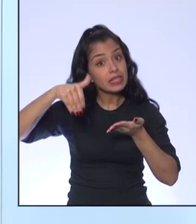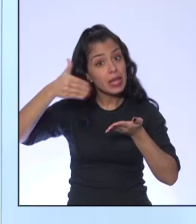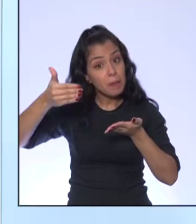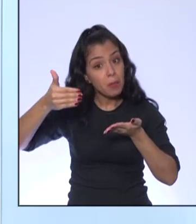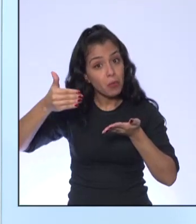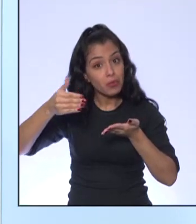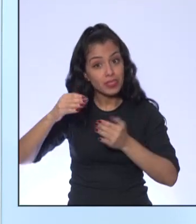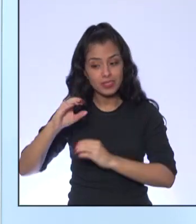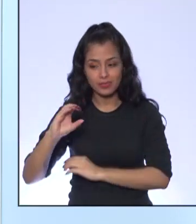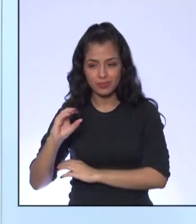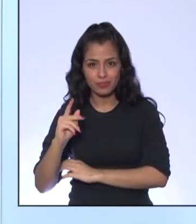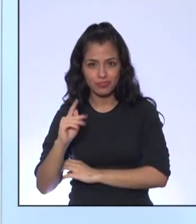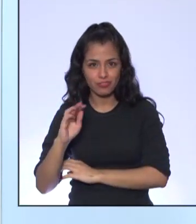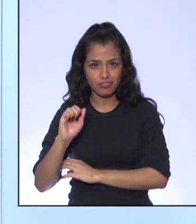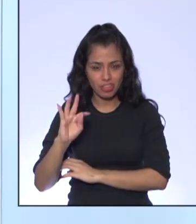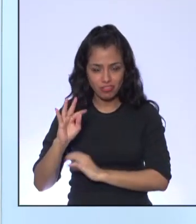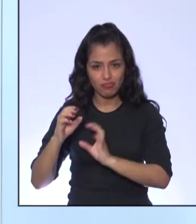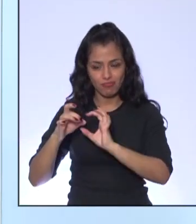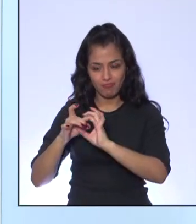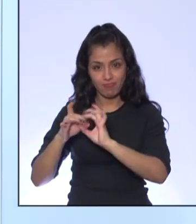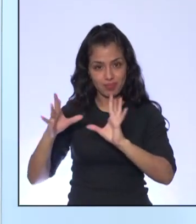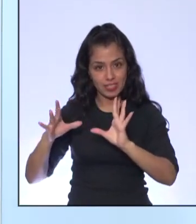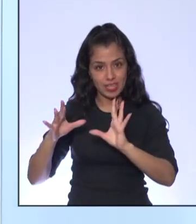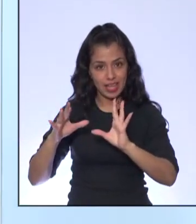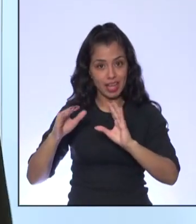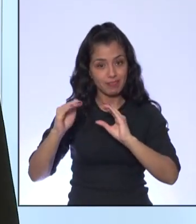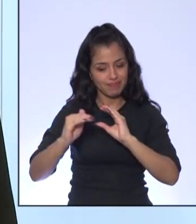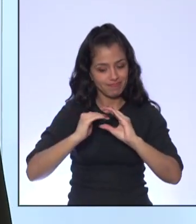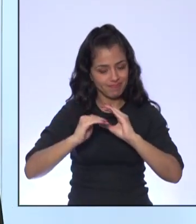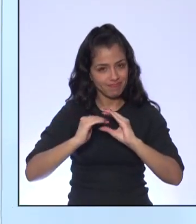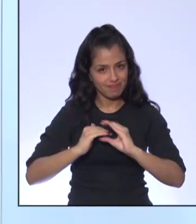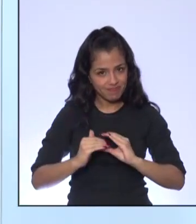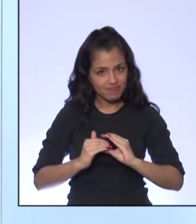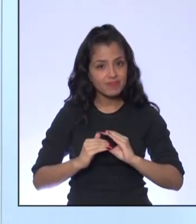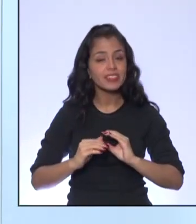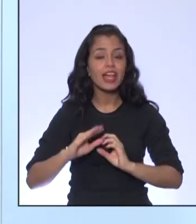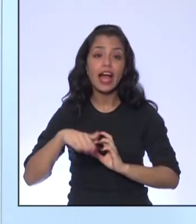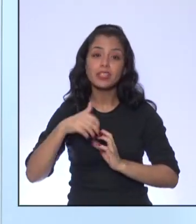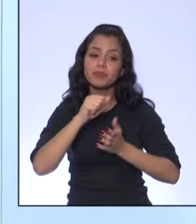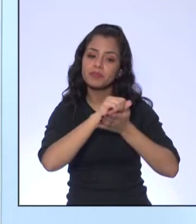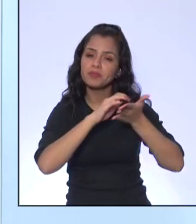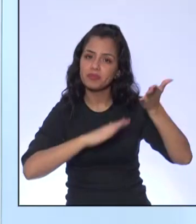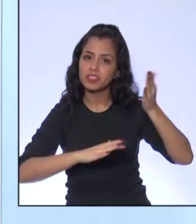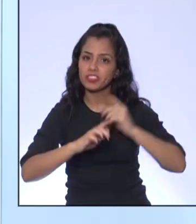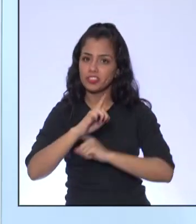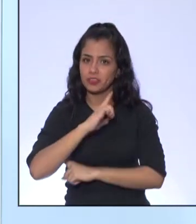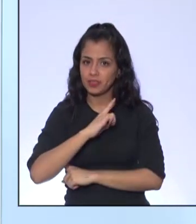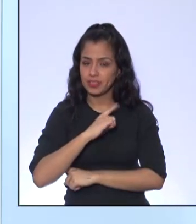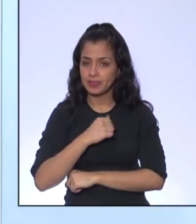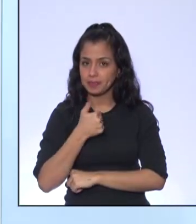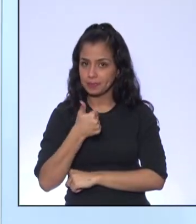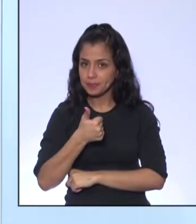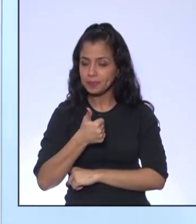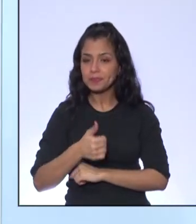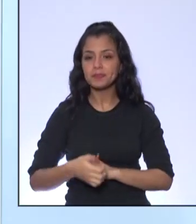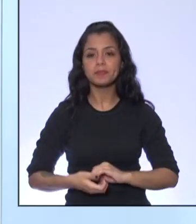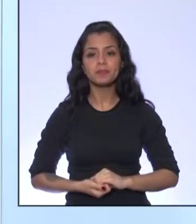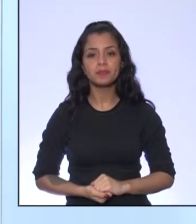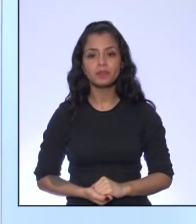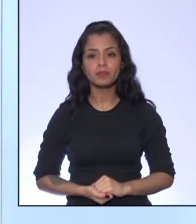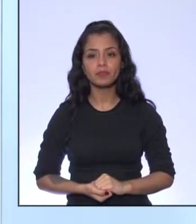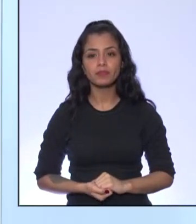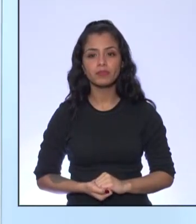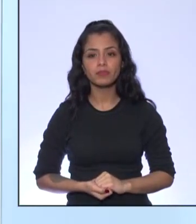vamos fazer uma atividade. E é interessante que vocês tenham essas respostas dessas atividades também, tá?